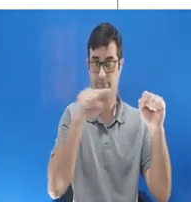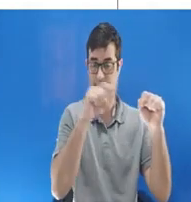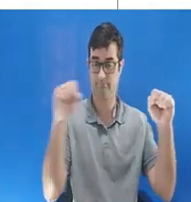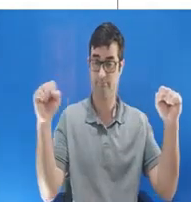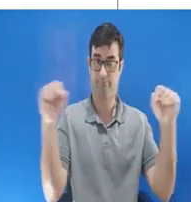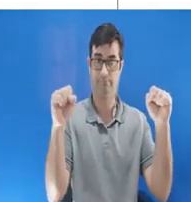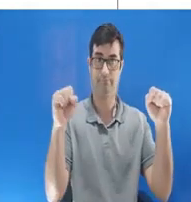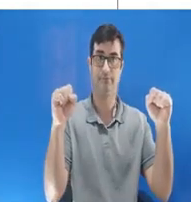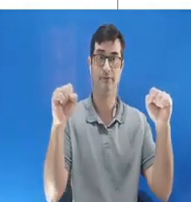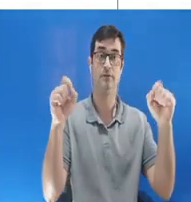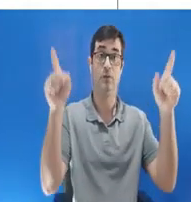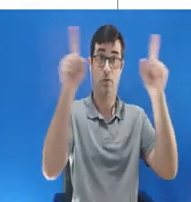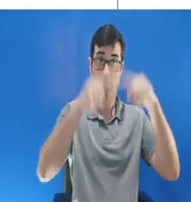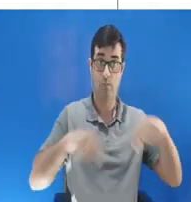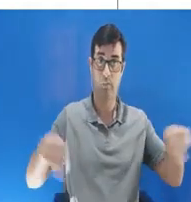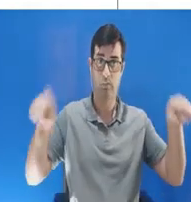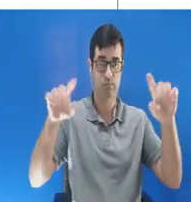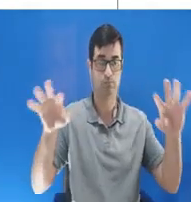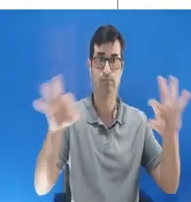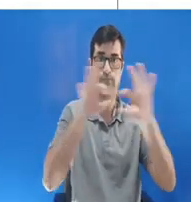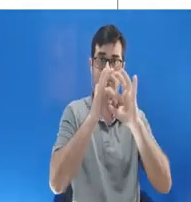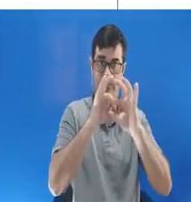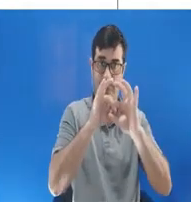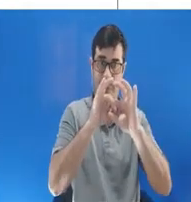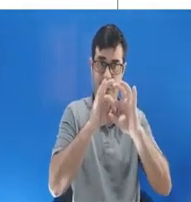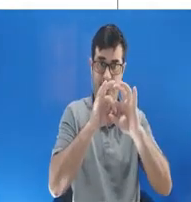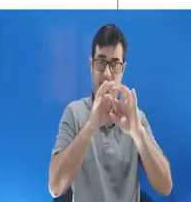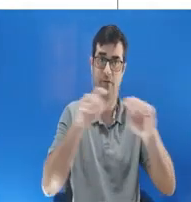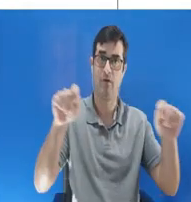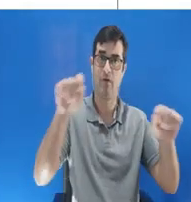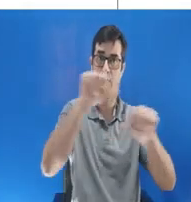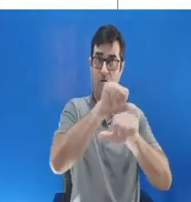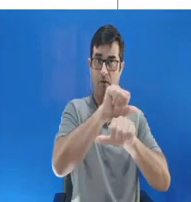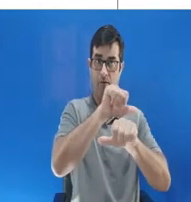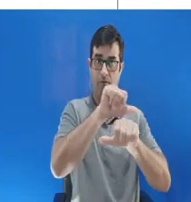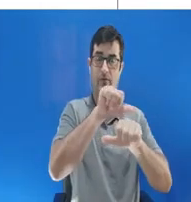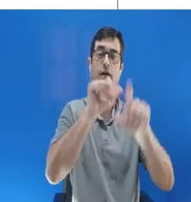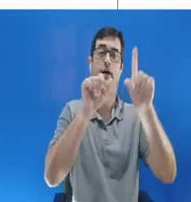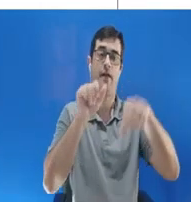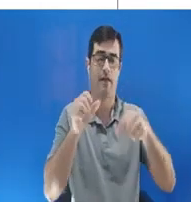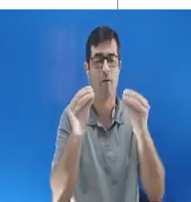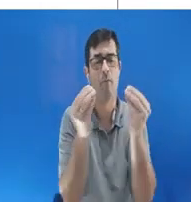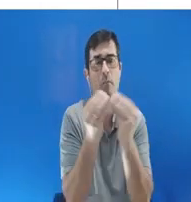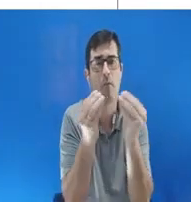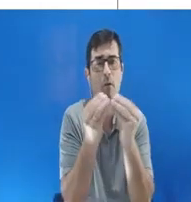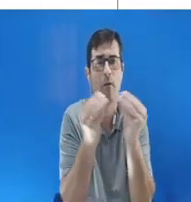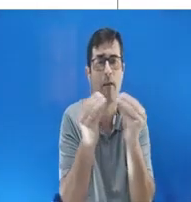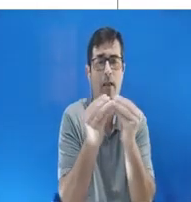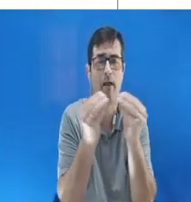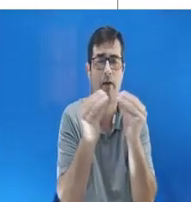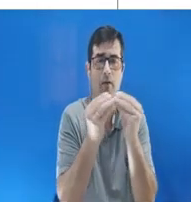ligação covalente. Geralmente utilizado, né, para moléculas